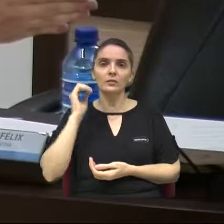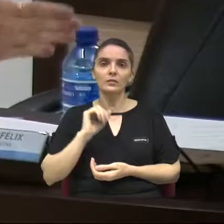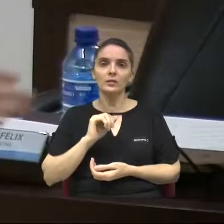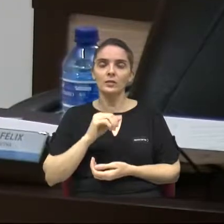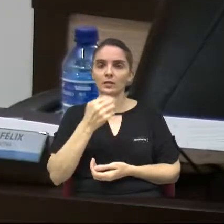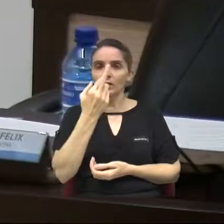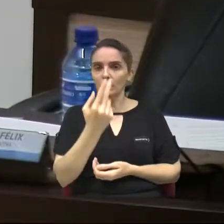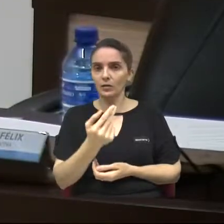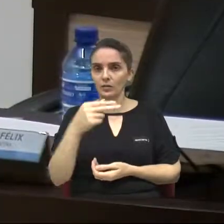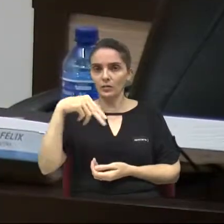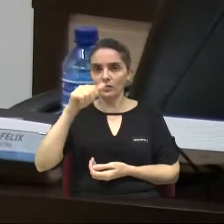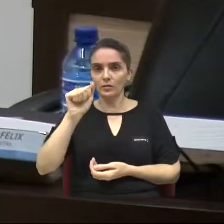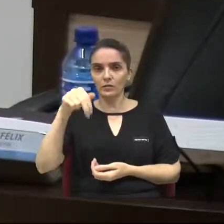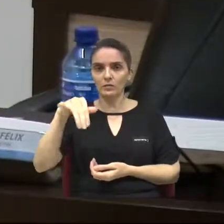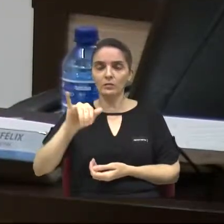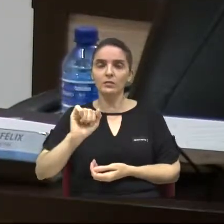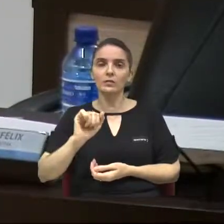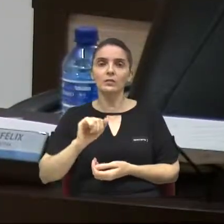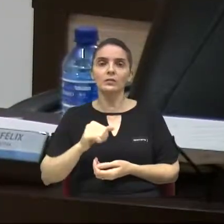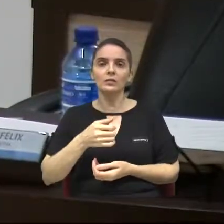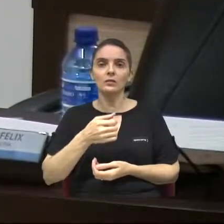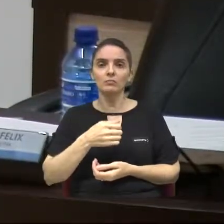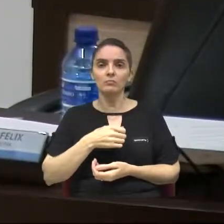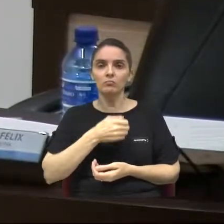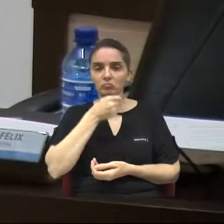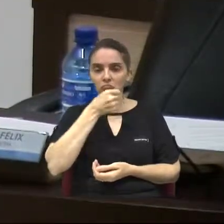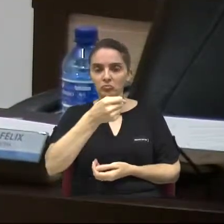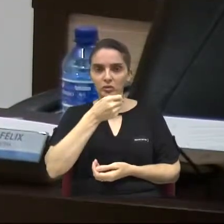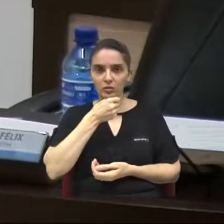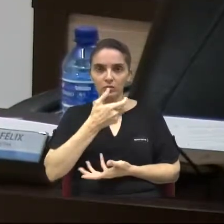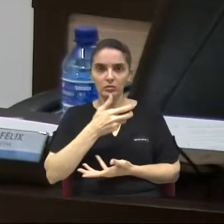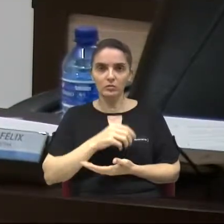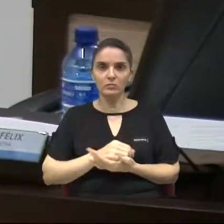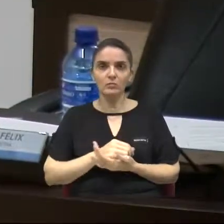Nani Camargo na sua coluna no final de semana.